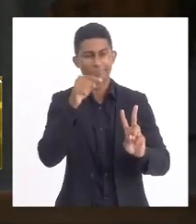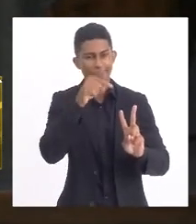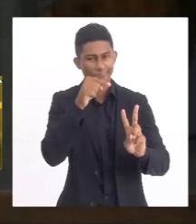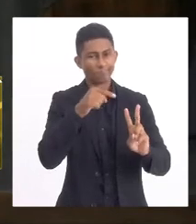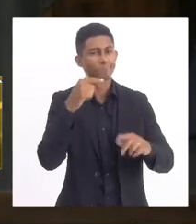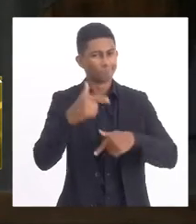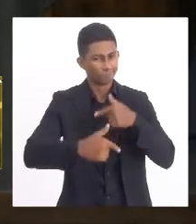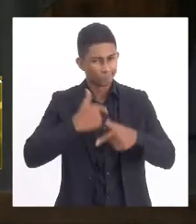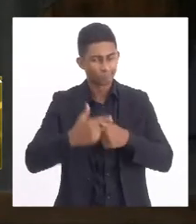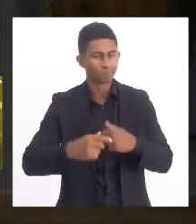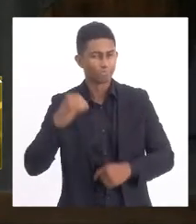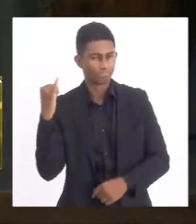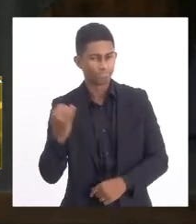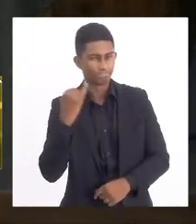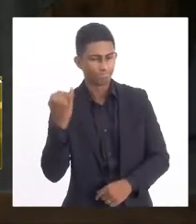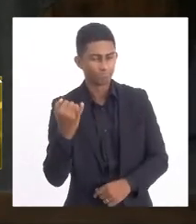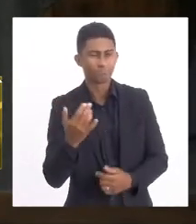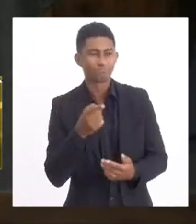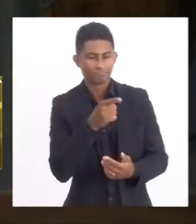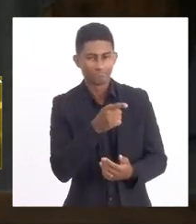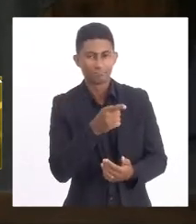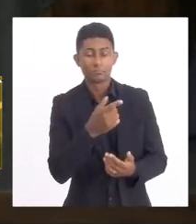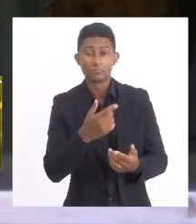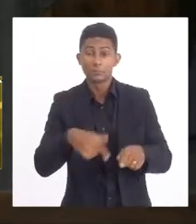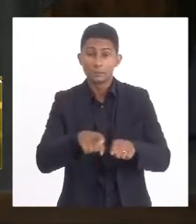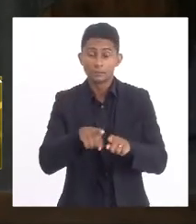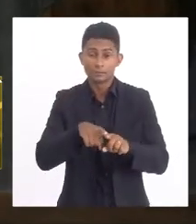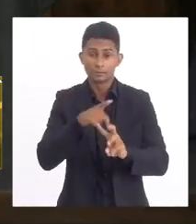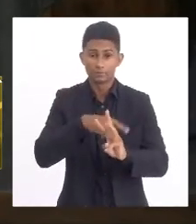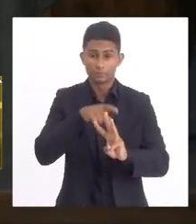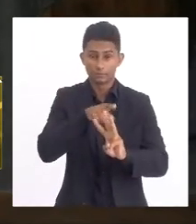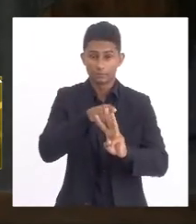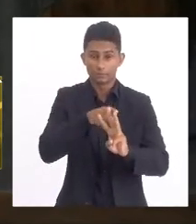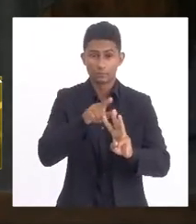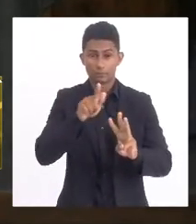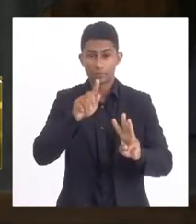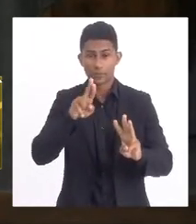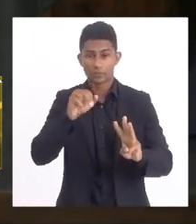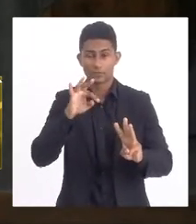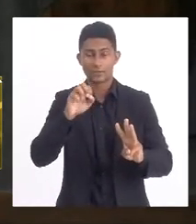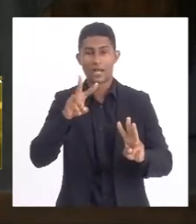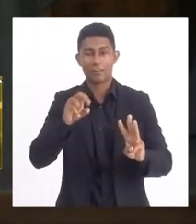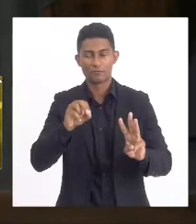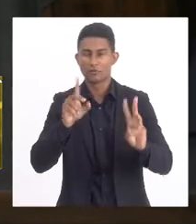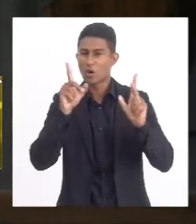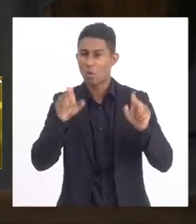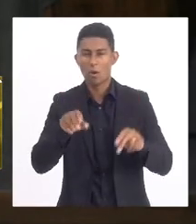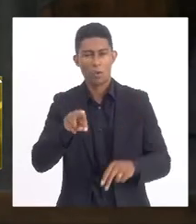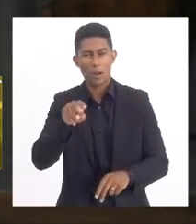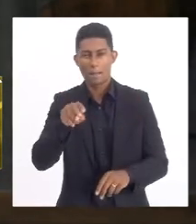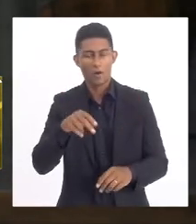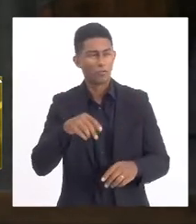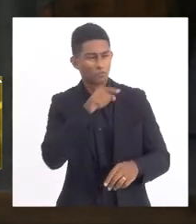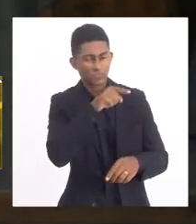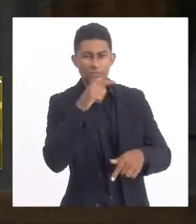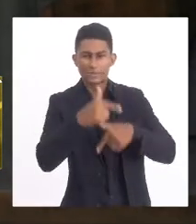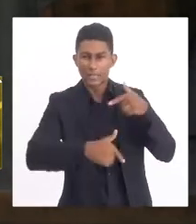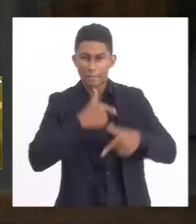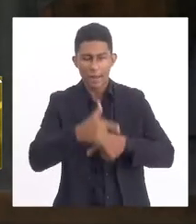está realizando na embratur o Gustavo tutuca o irmão parabéns pelo trabalho à frente dessa pasta